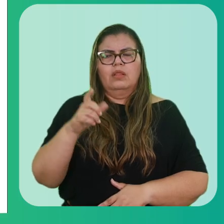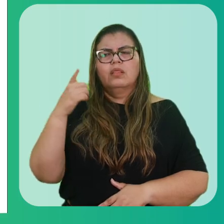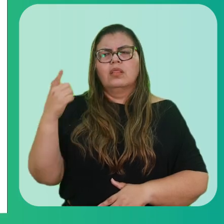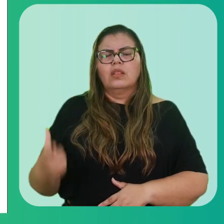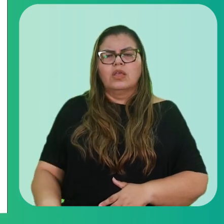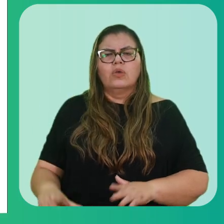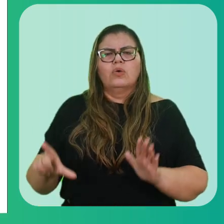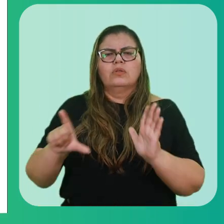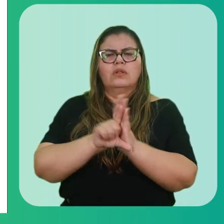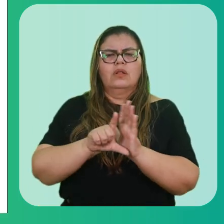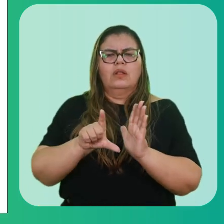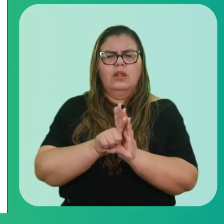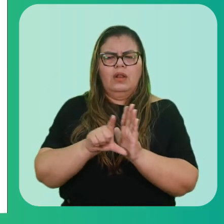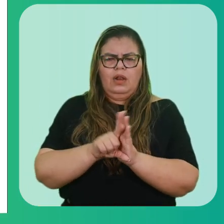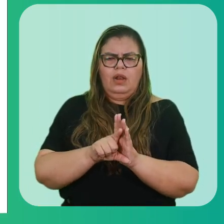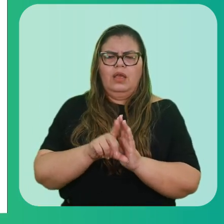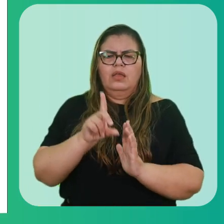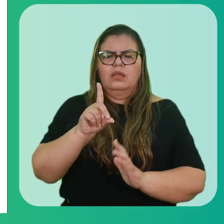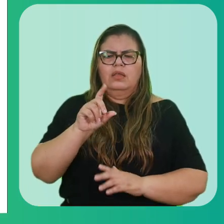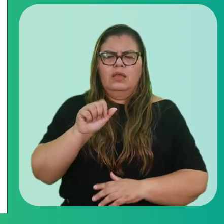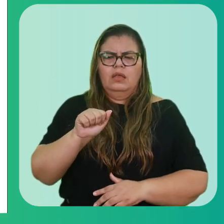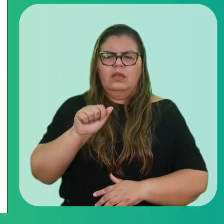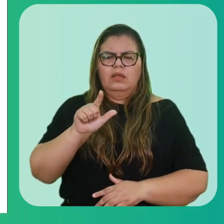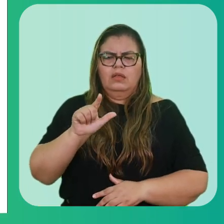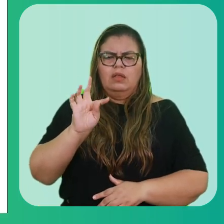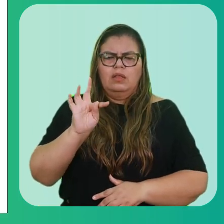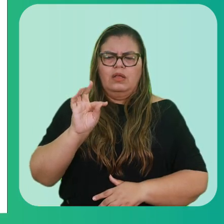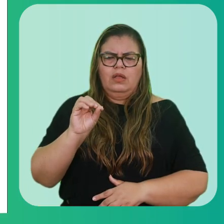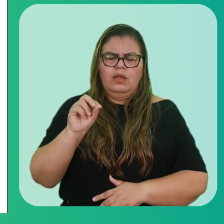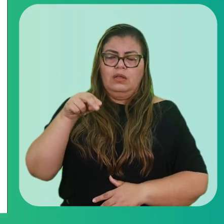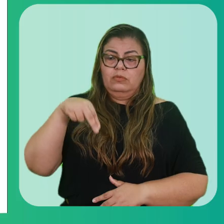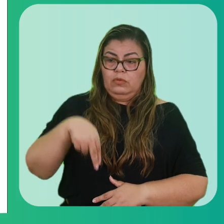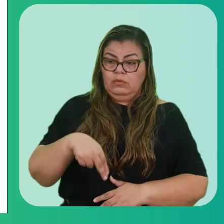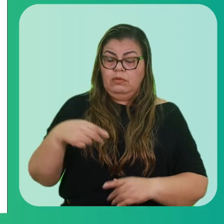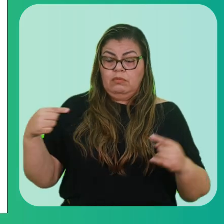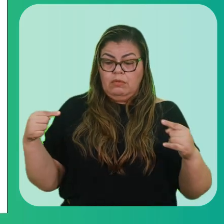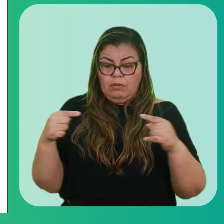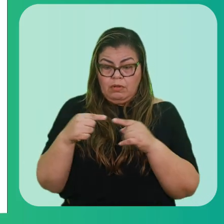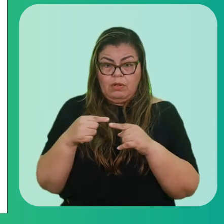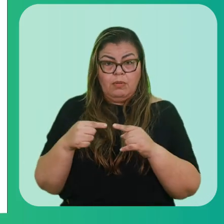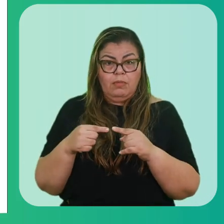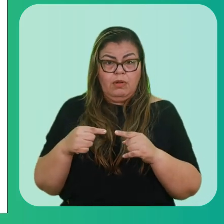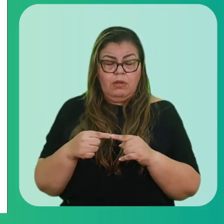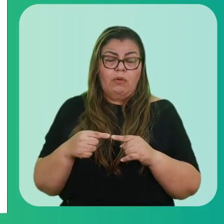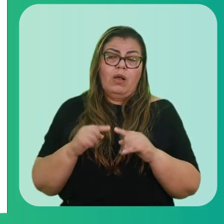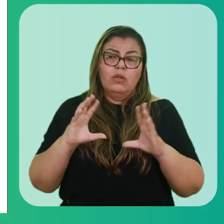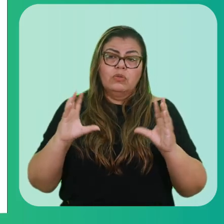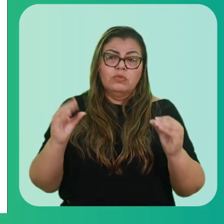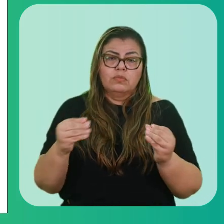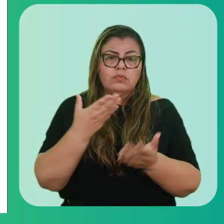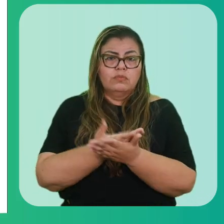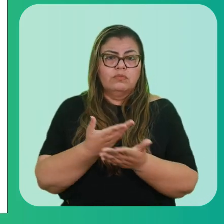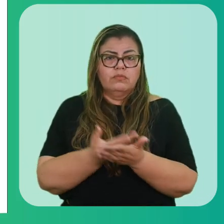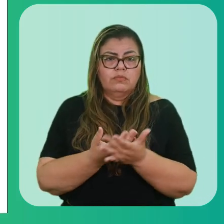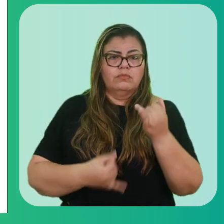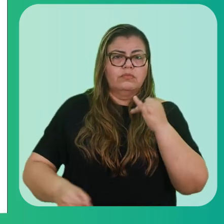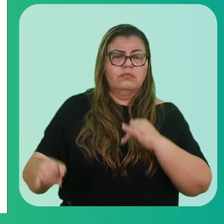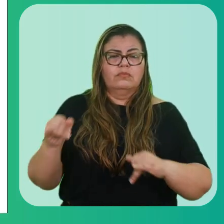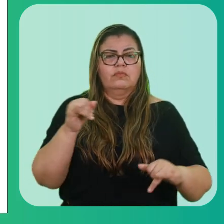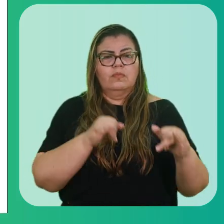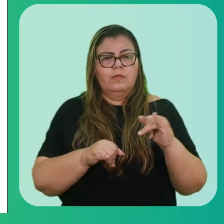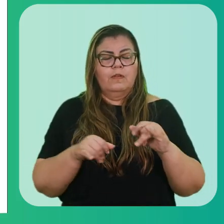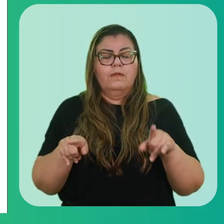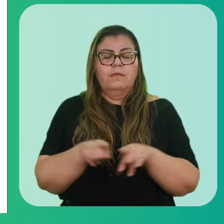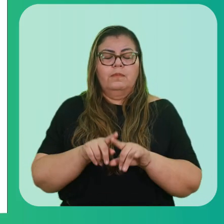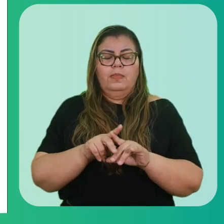lei de Dalton, naquele somatório de pressões parciais, para a gente ver como tem aplicação tudo aquilo que a gente estuda em química, né?